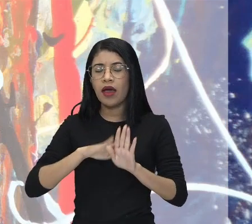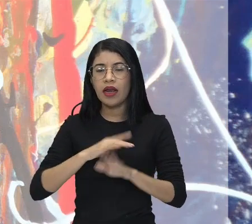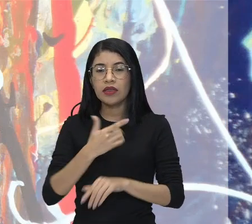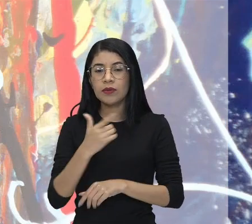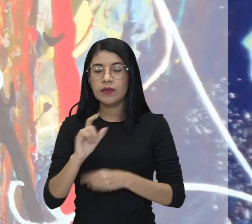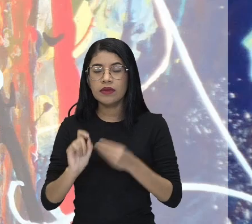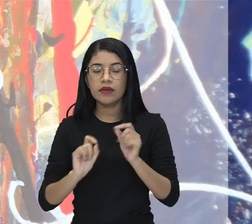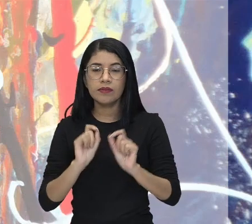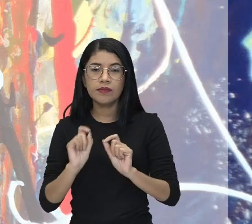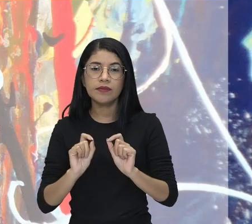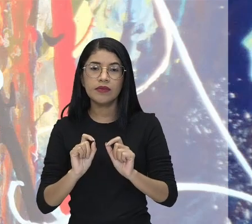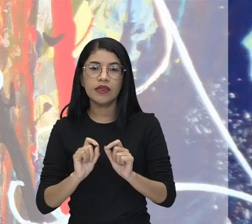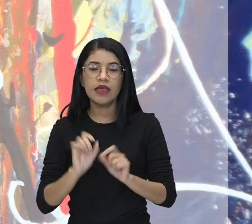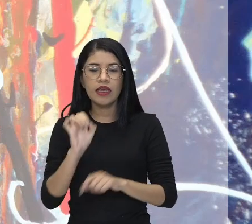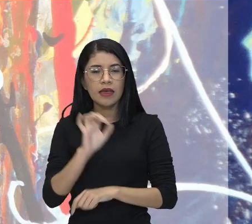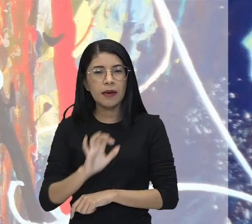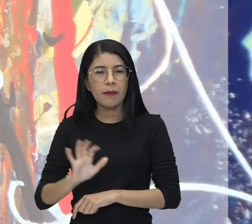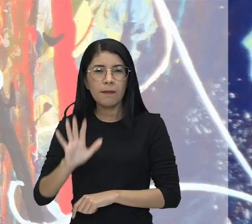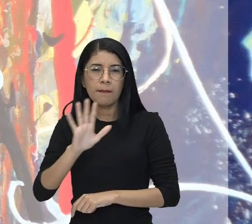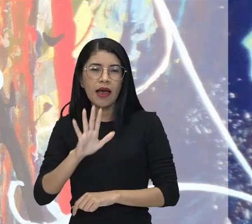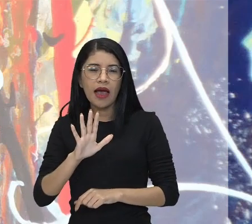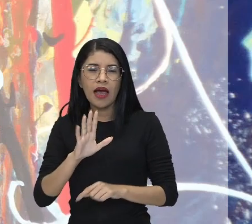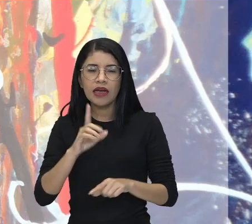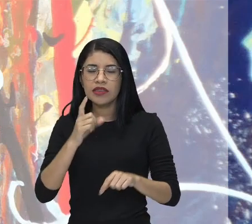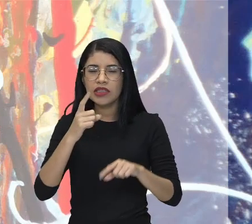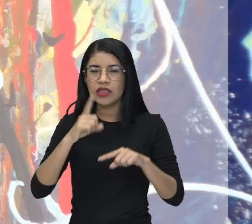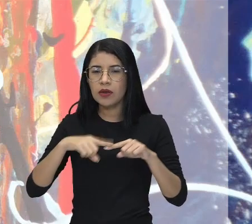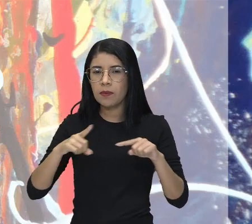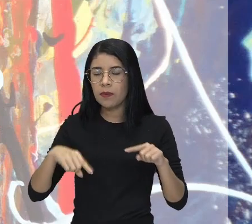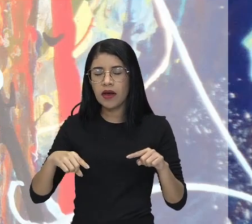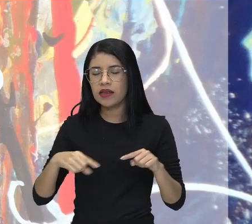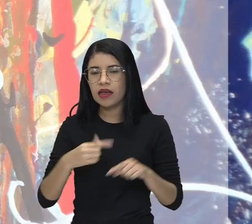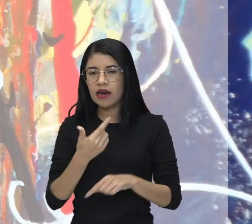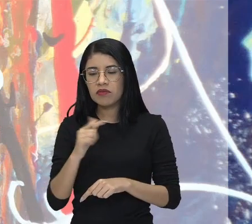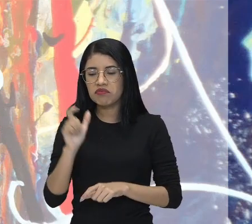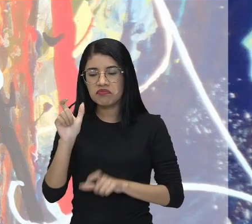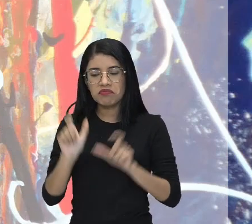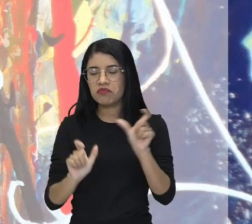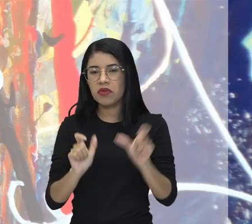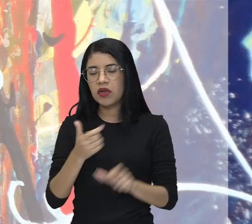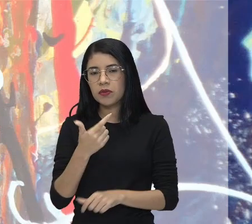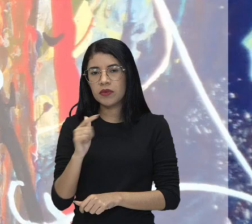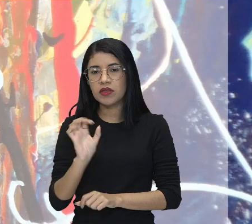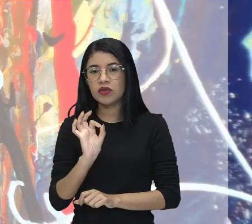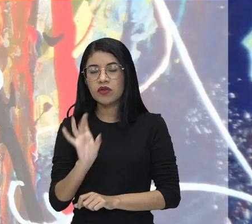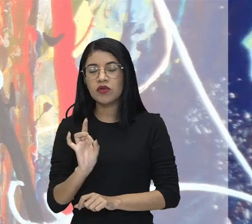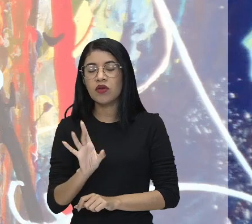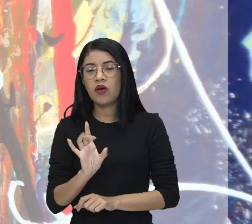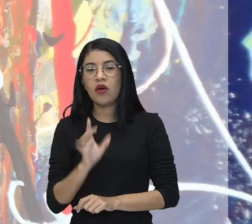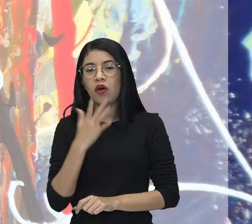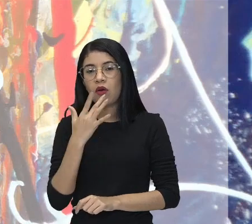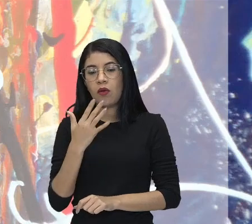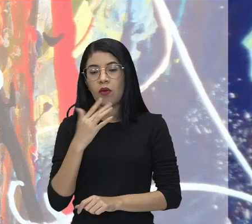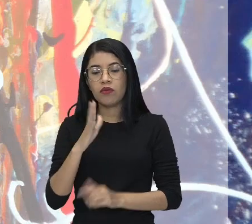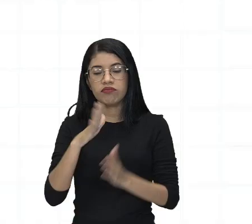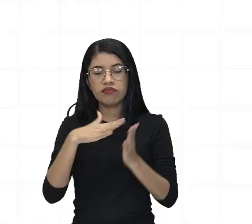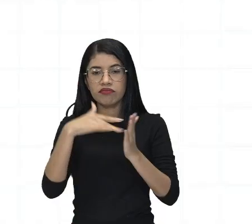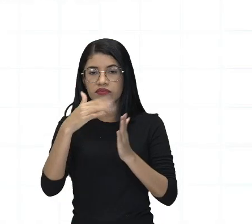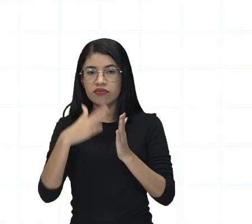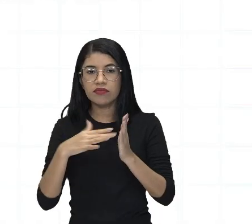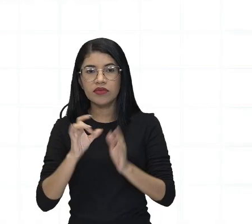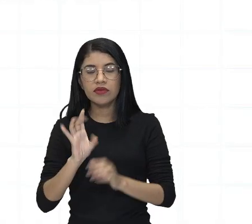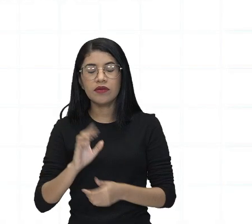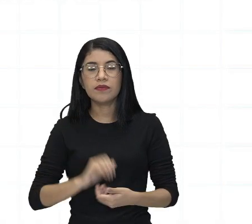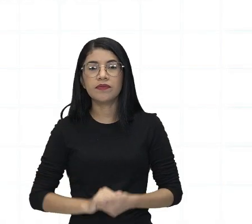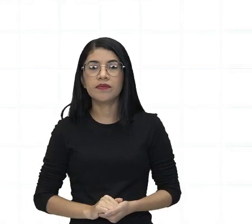nenhuma imagem de objetos, de pessoas, são apenas formas e tintas. E tem uma outra